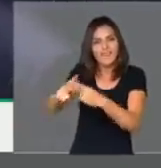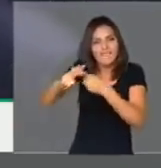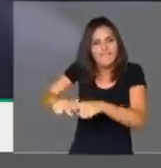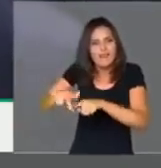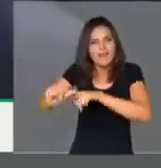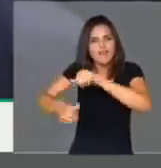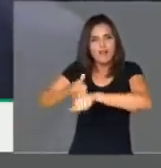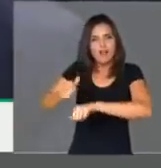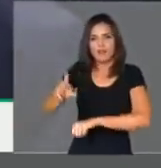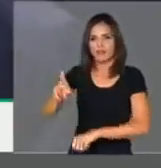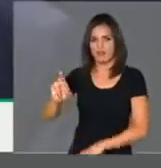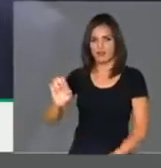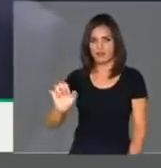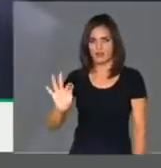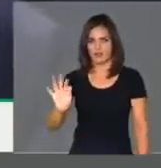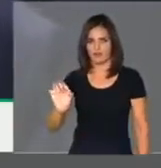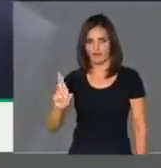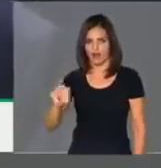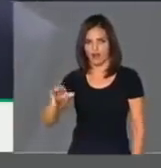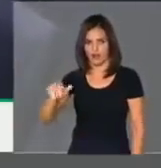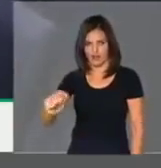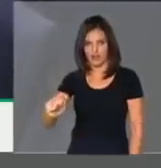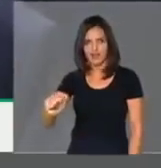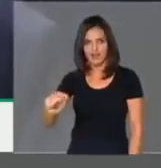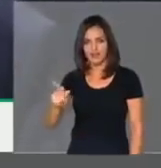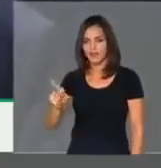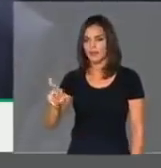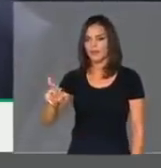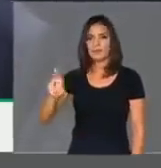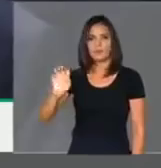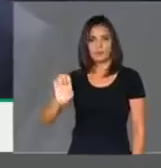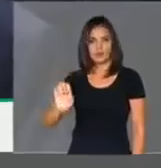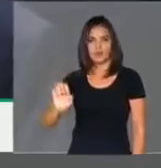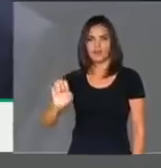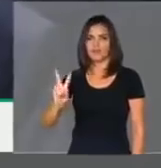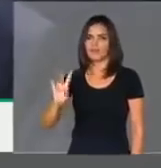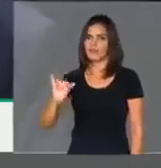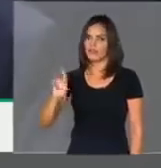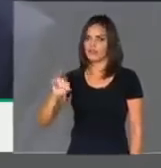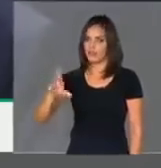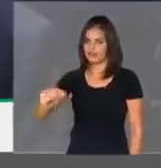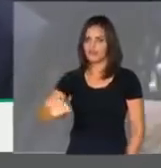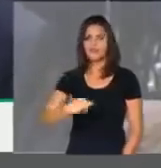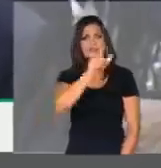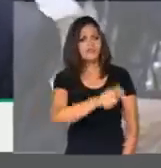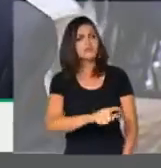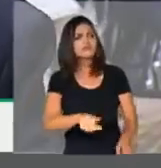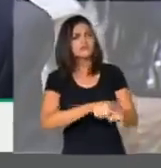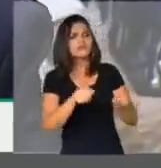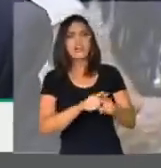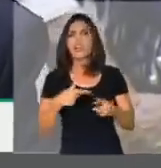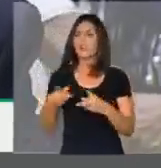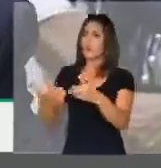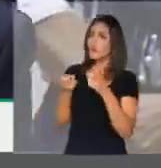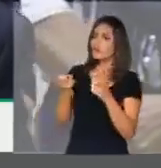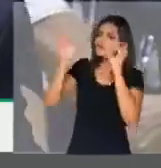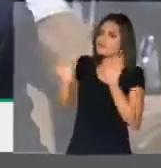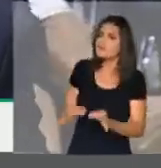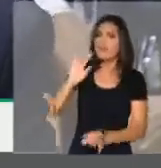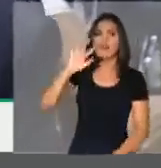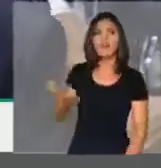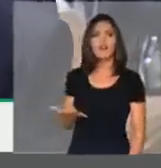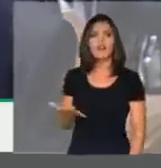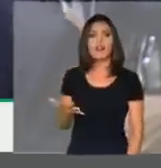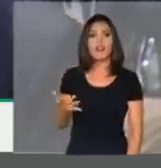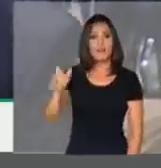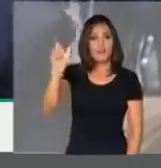inclusive cobrando coerência, palavra rara hoje. Bolsonaro ficou 28 anos